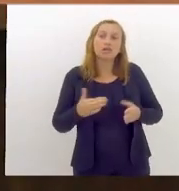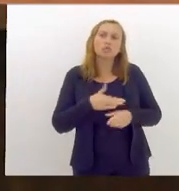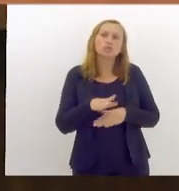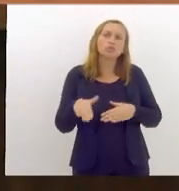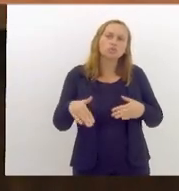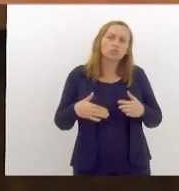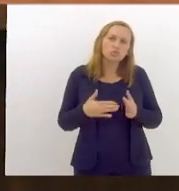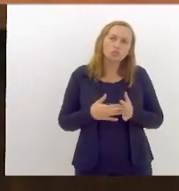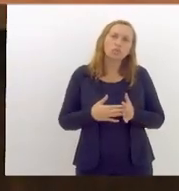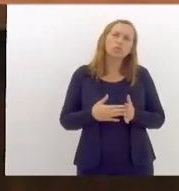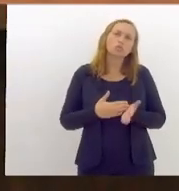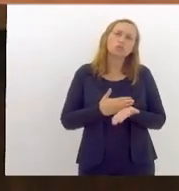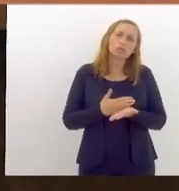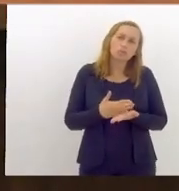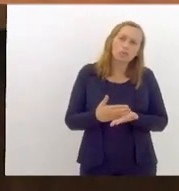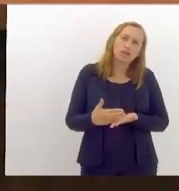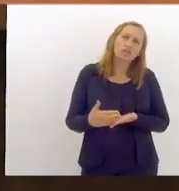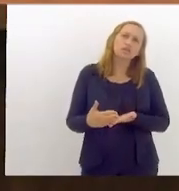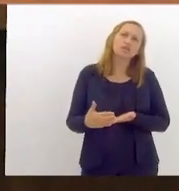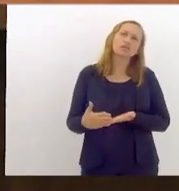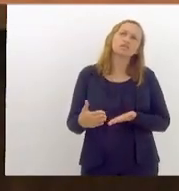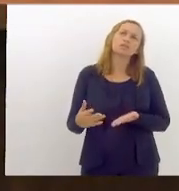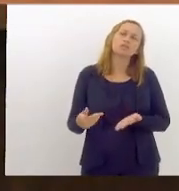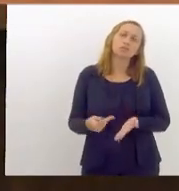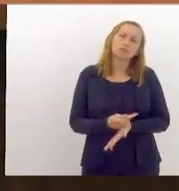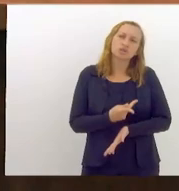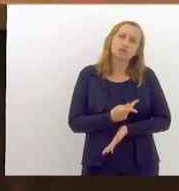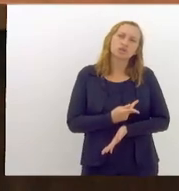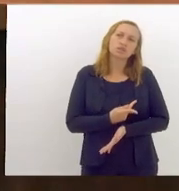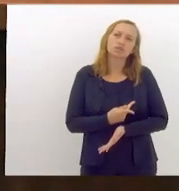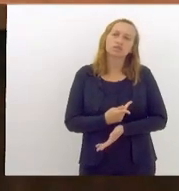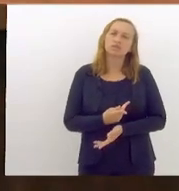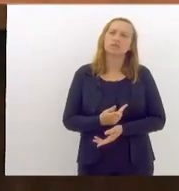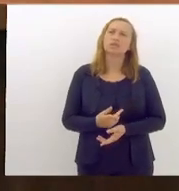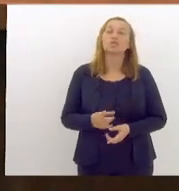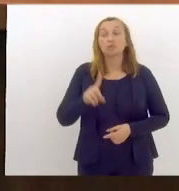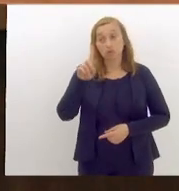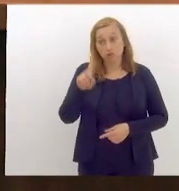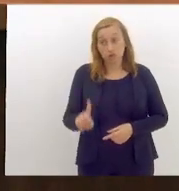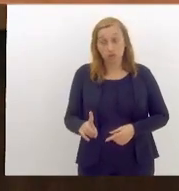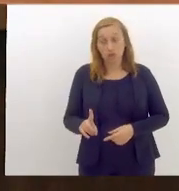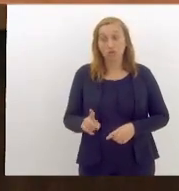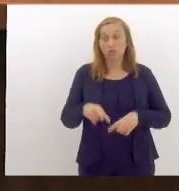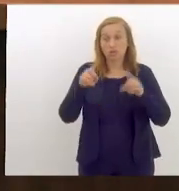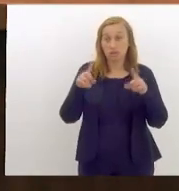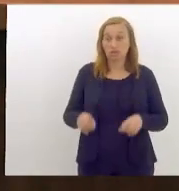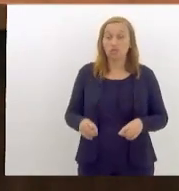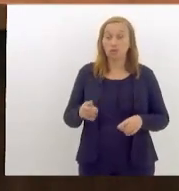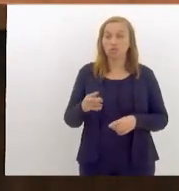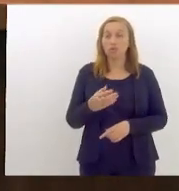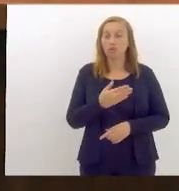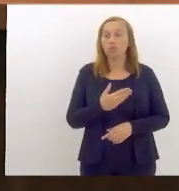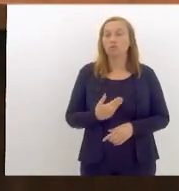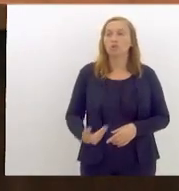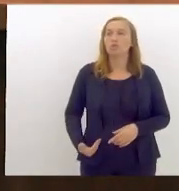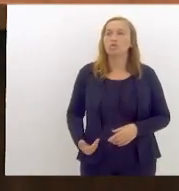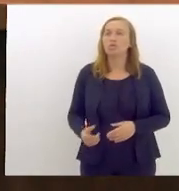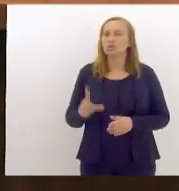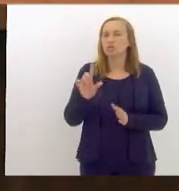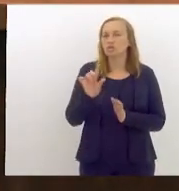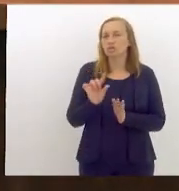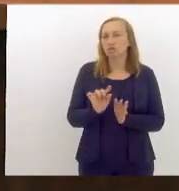os milindros começam a aparecer e o efetivo direito dos Servidores começa a